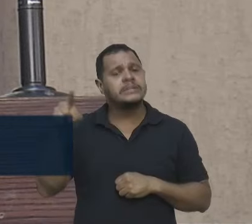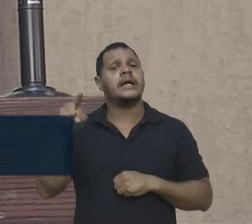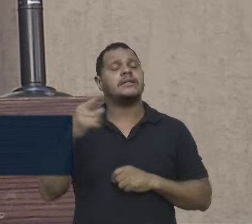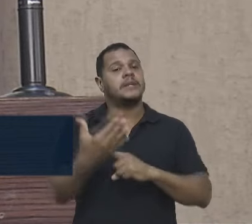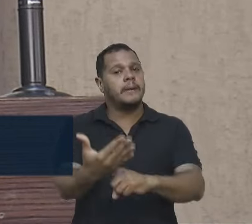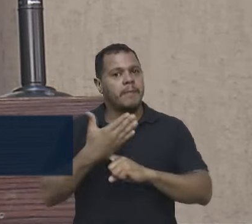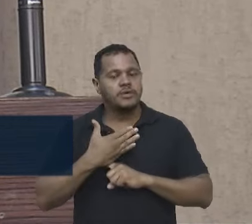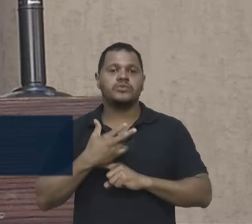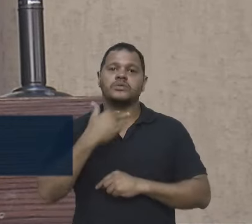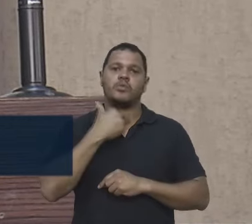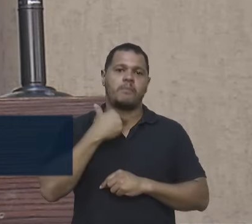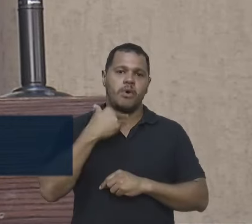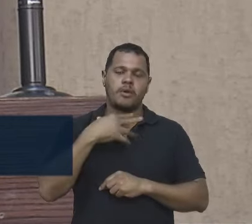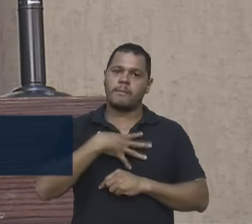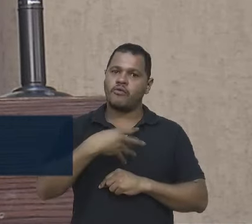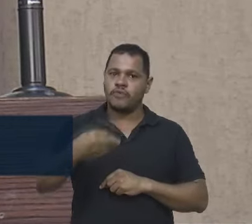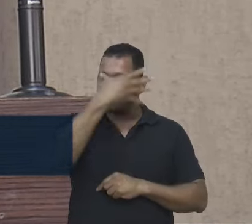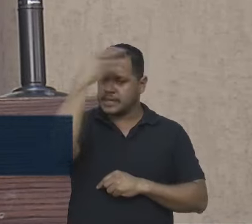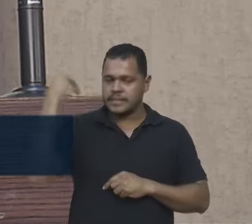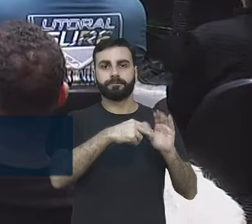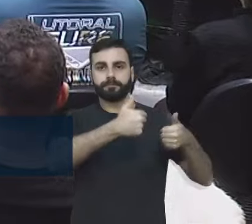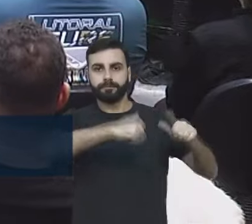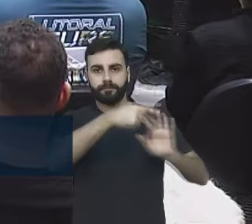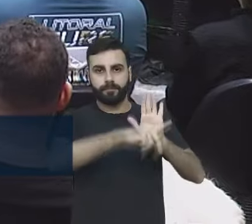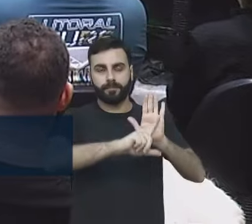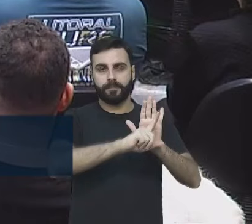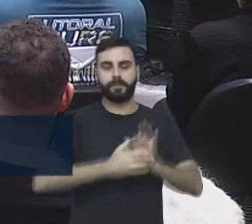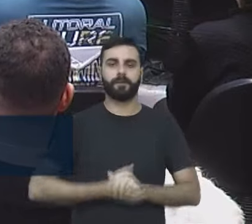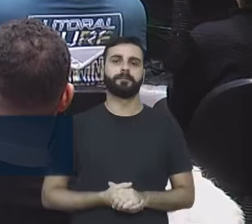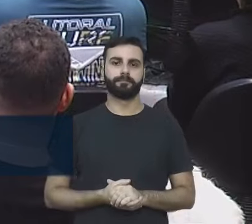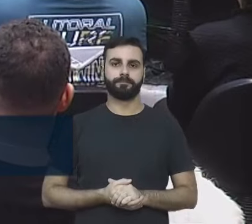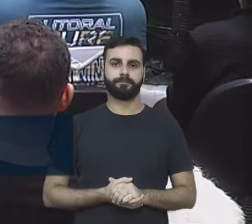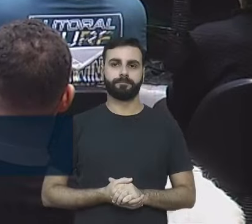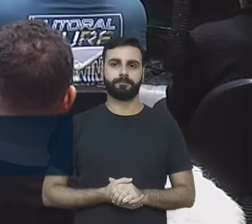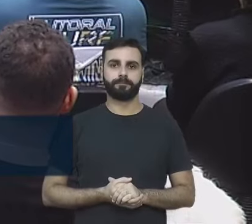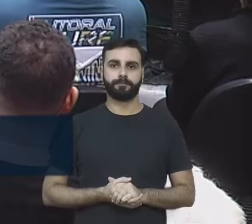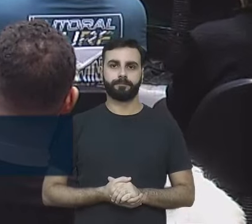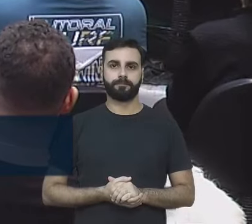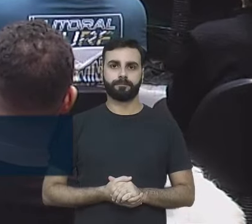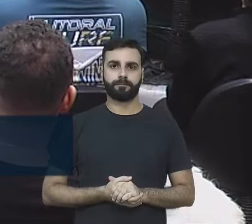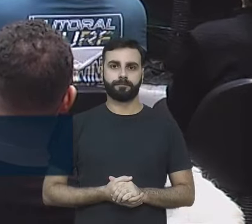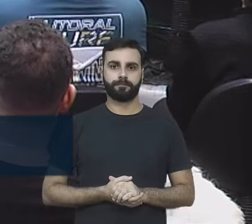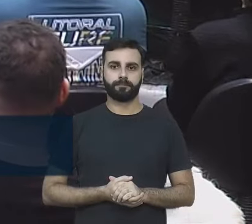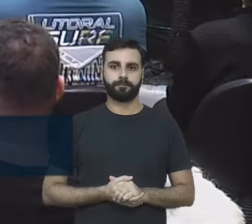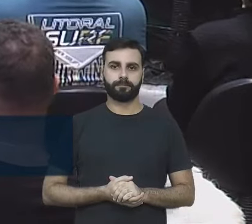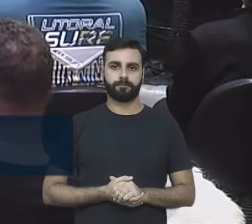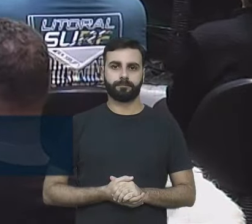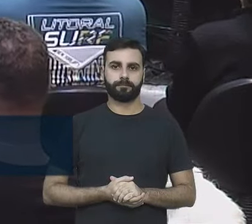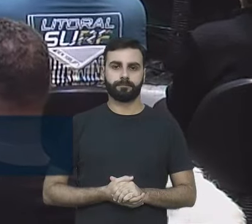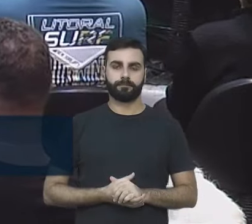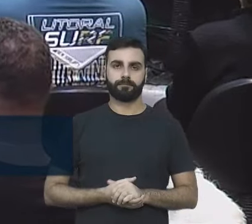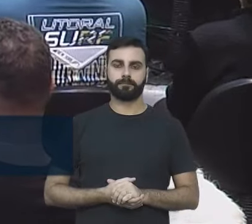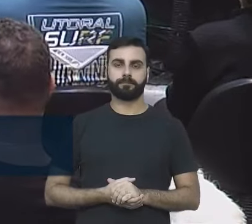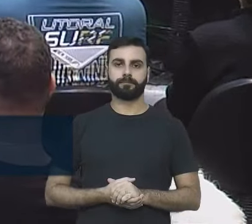esquecido meu filho não pode ser esquecido o Conselho Tutelar de Viçosa foi procurado pela reportagem do Viçosa